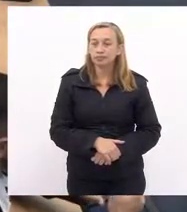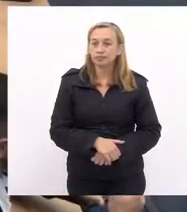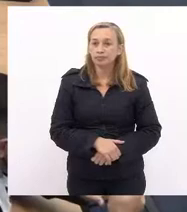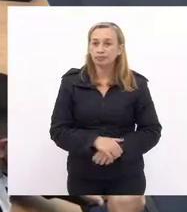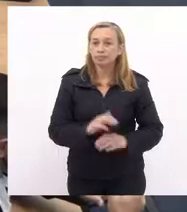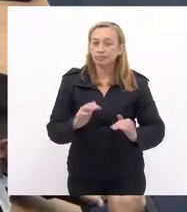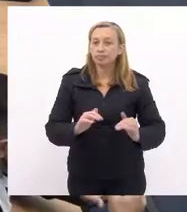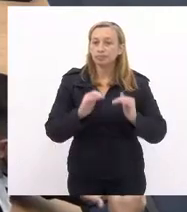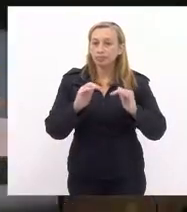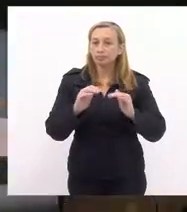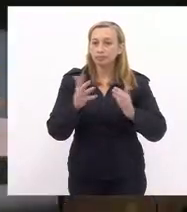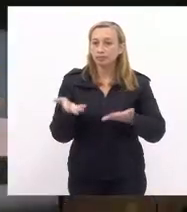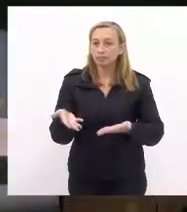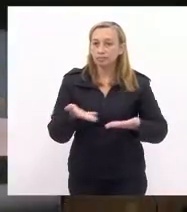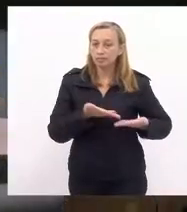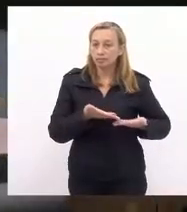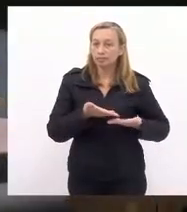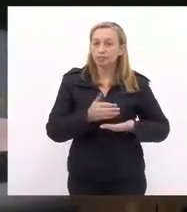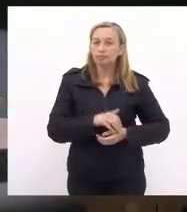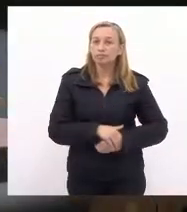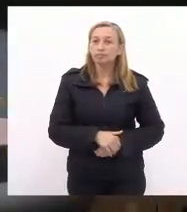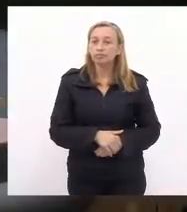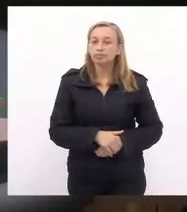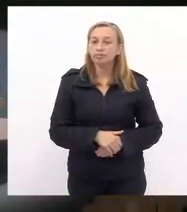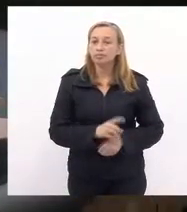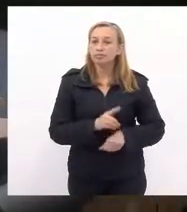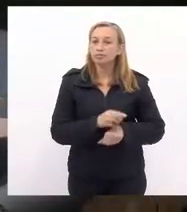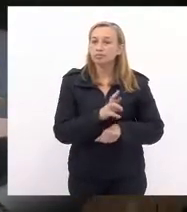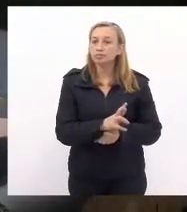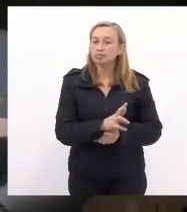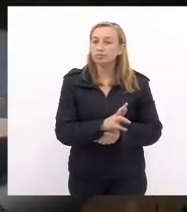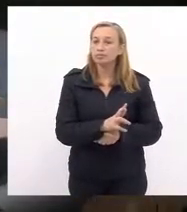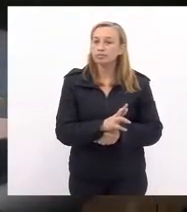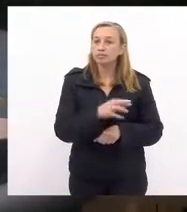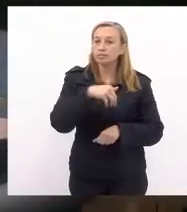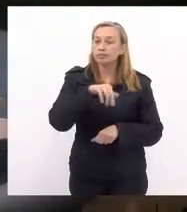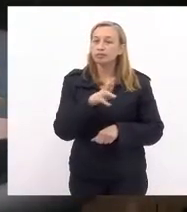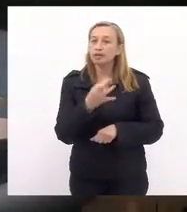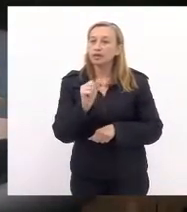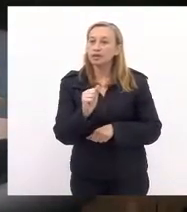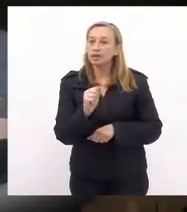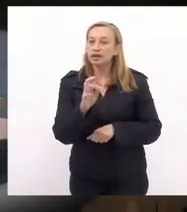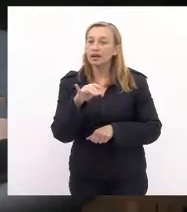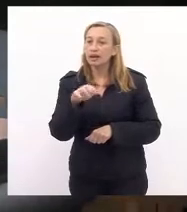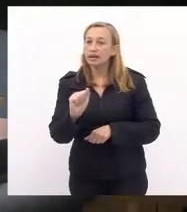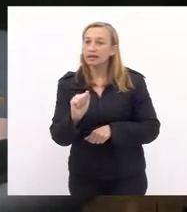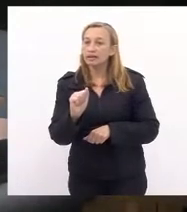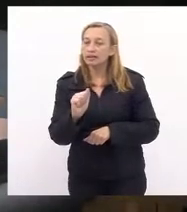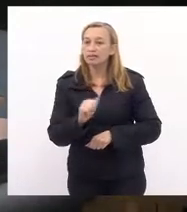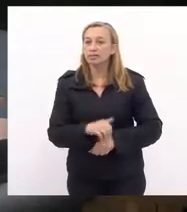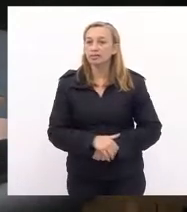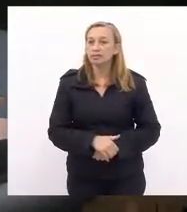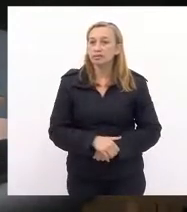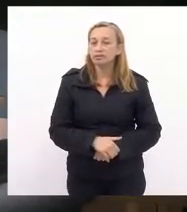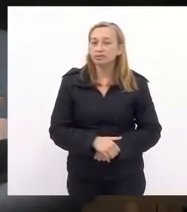Tenho a honra de chamar a excelentíssima doutora Maria Helena Oliveira